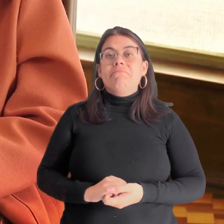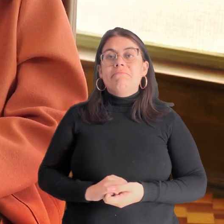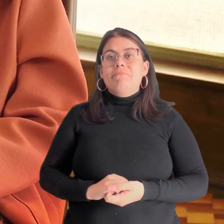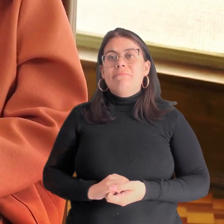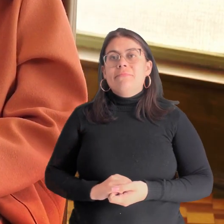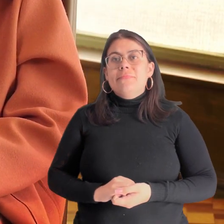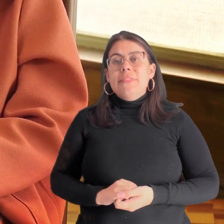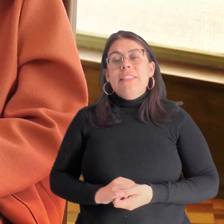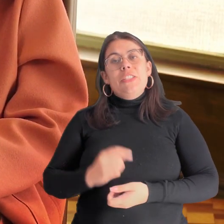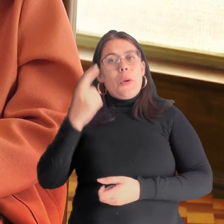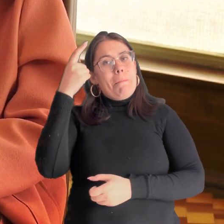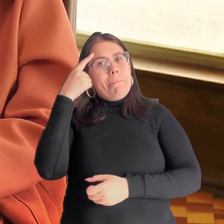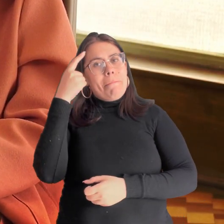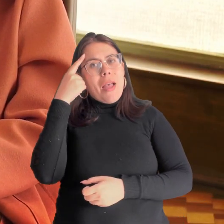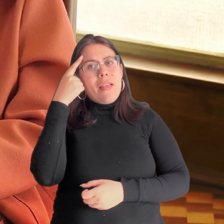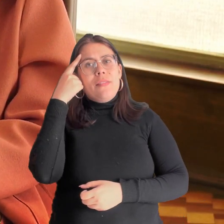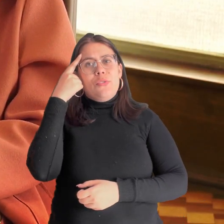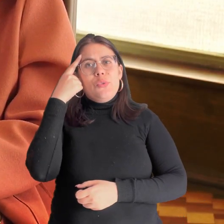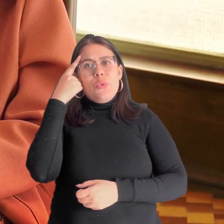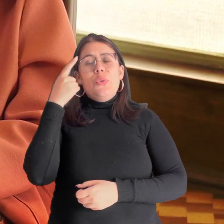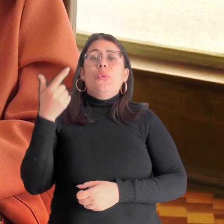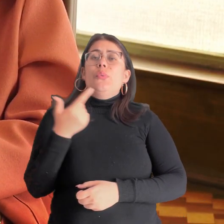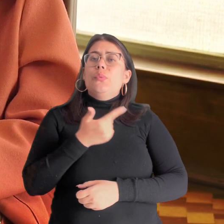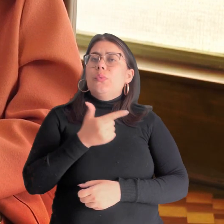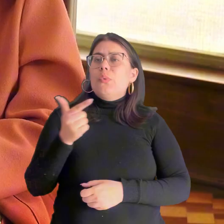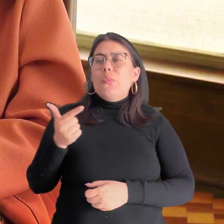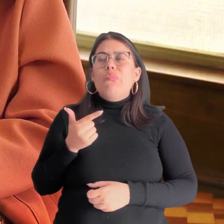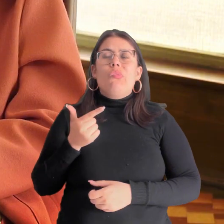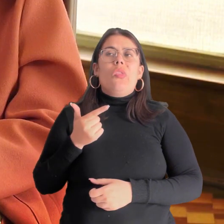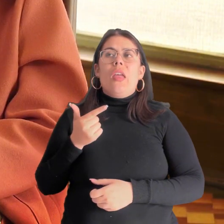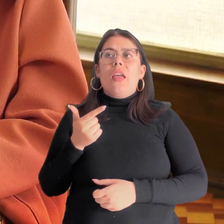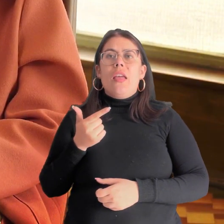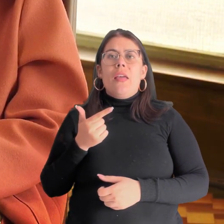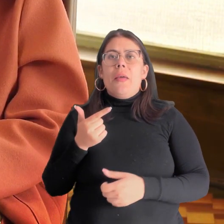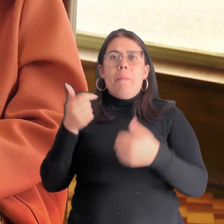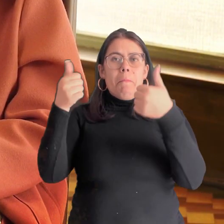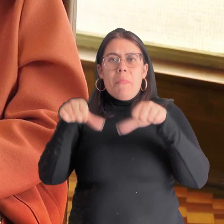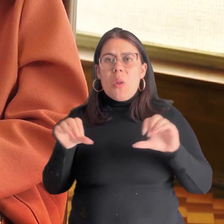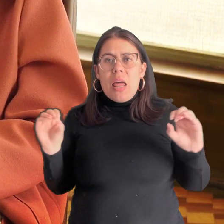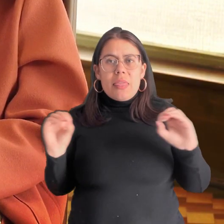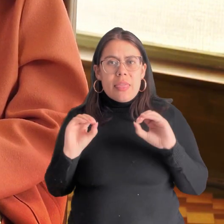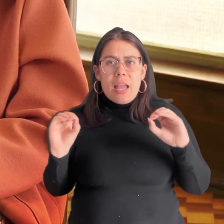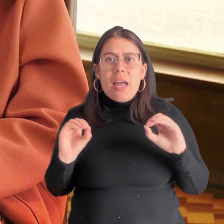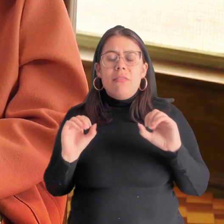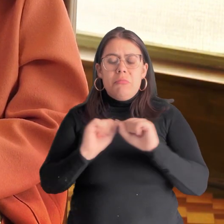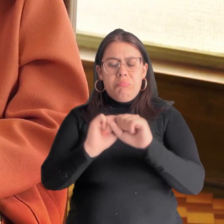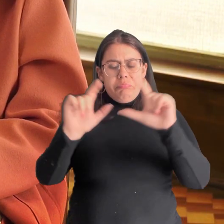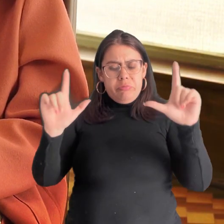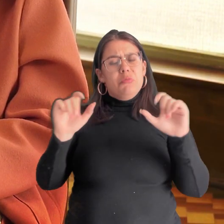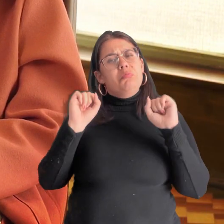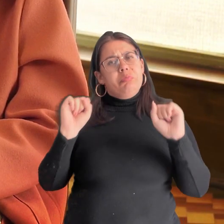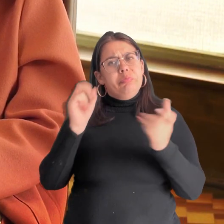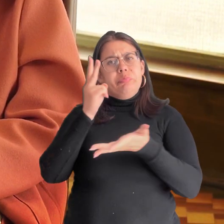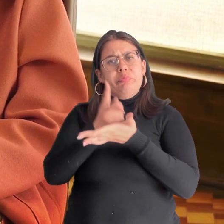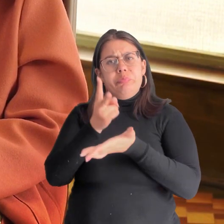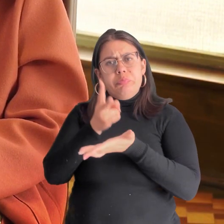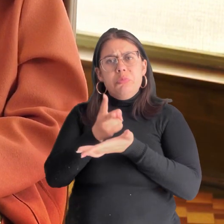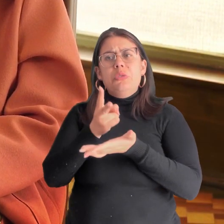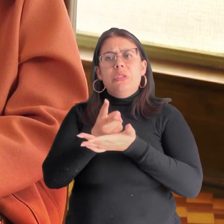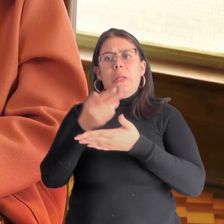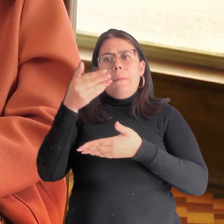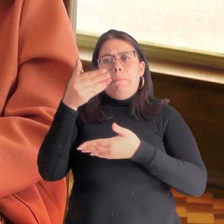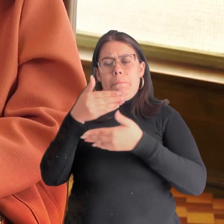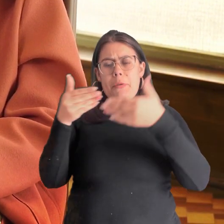Então, eu penso que não há nenhuma desvantagem em o painel estar nessa parede. Havia duas